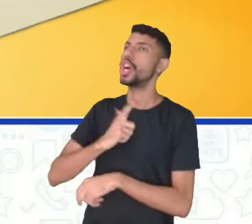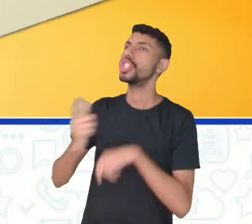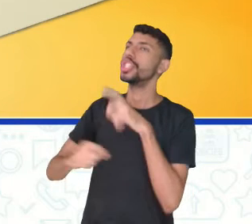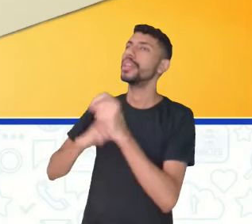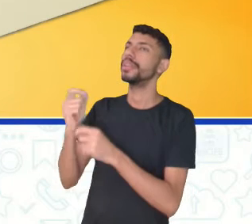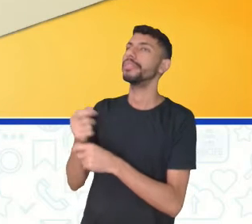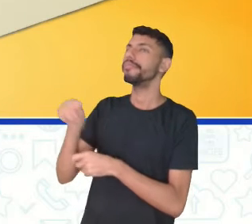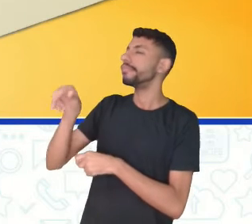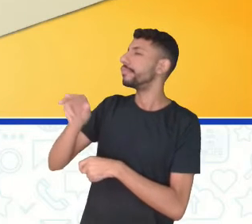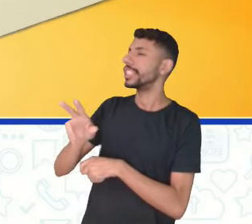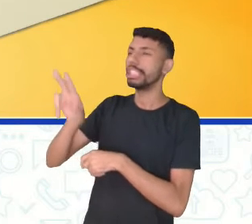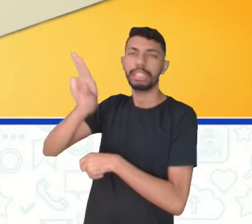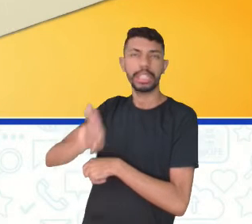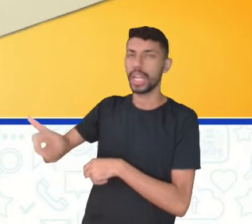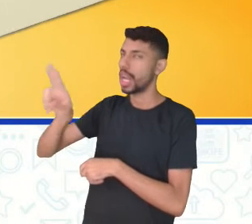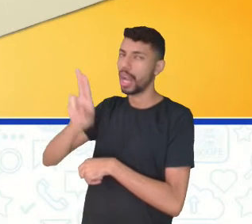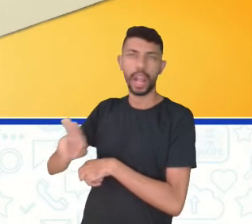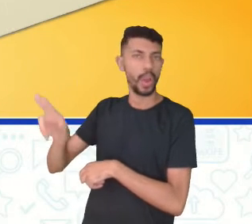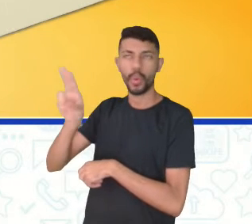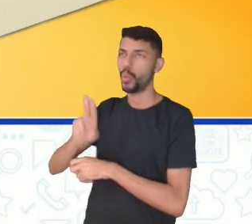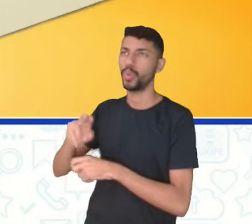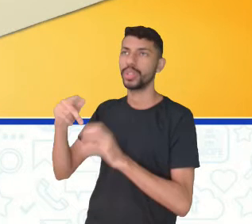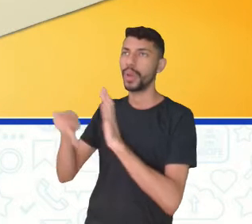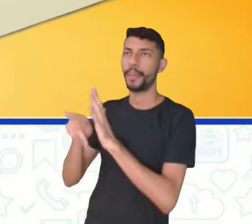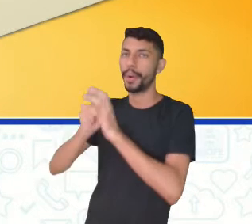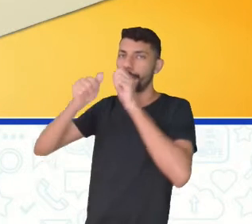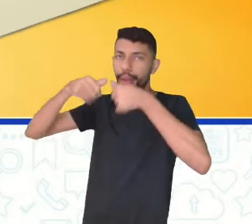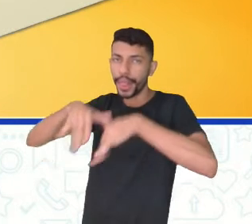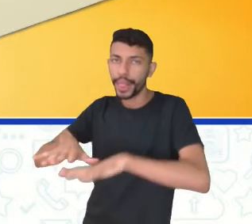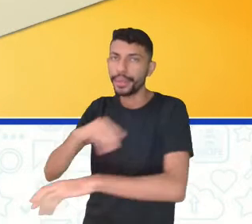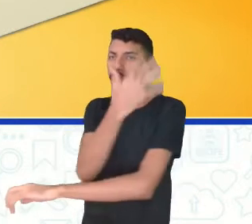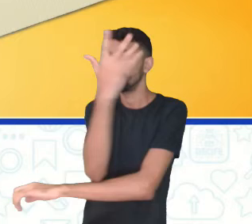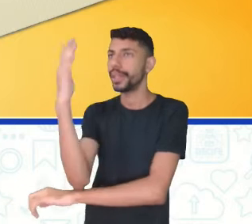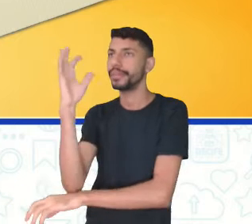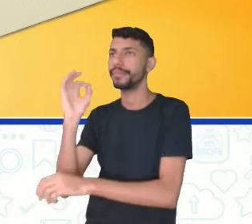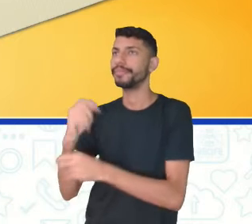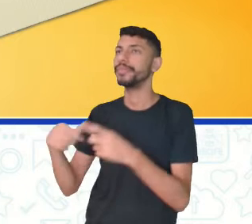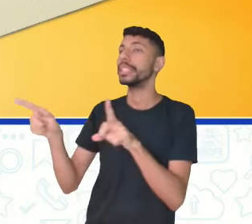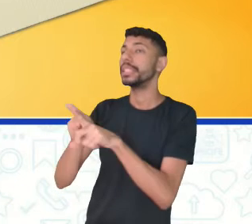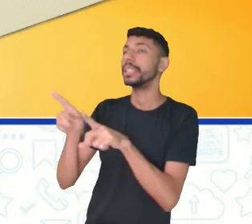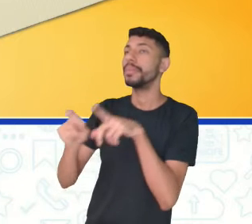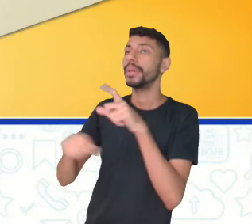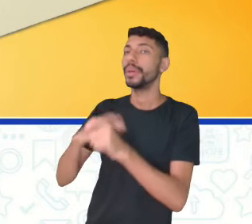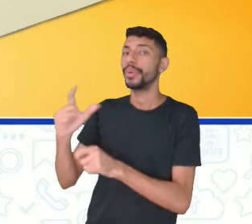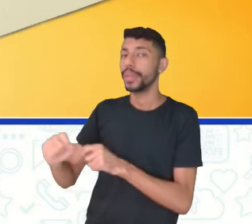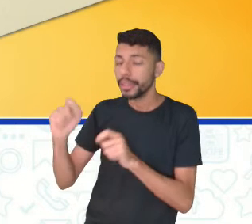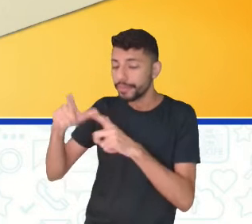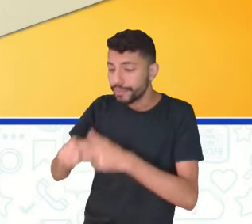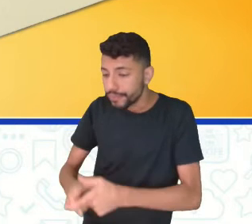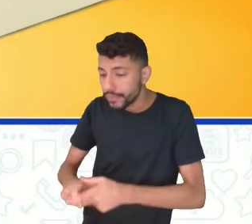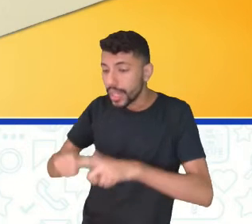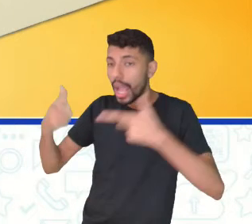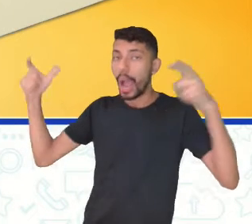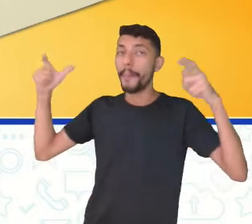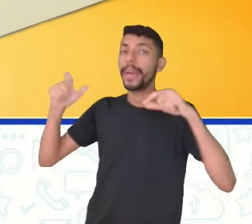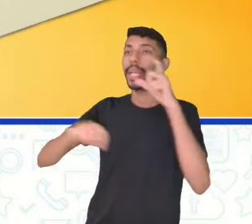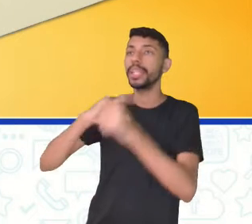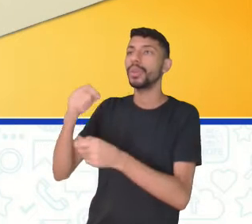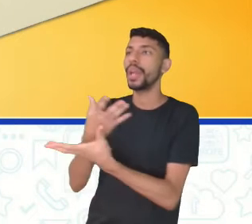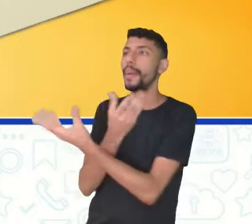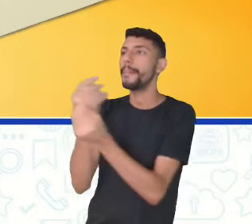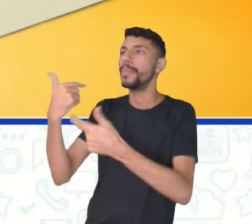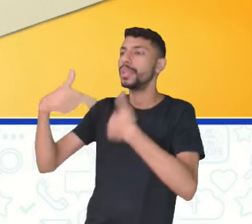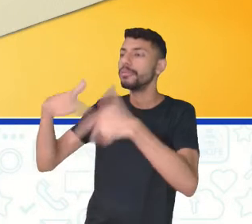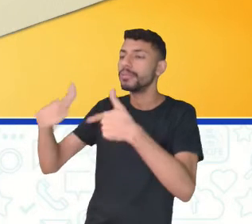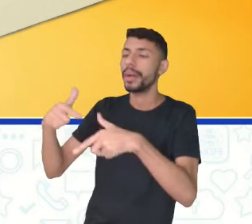a matéria natural. Então, seria isso. Amplia a mão de obra. Então, acha que vai ter muita gente